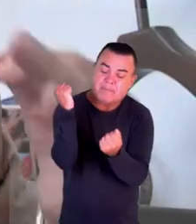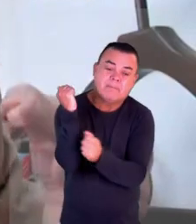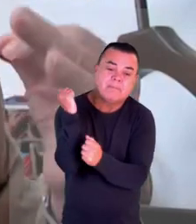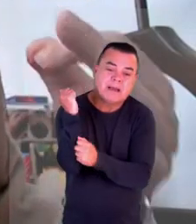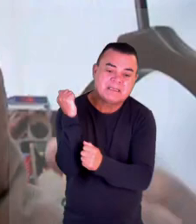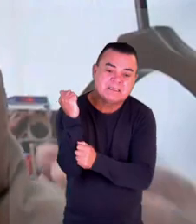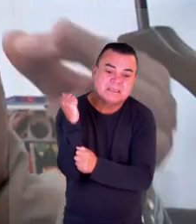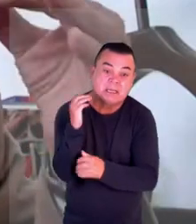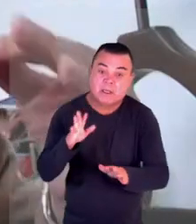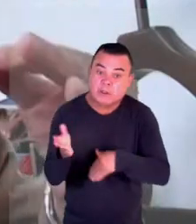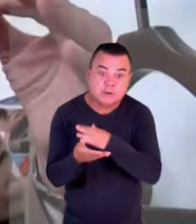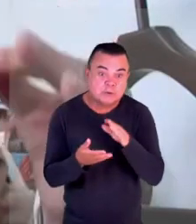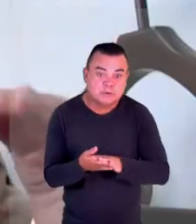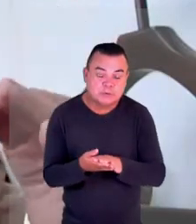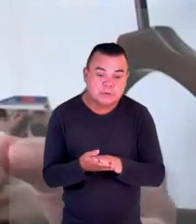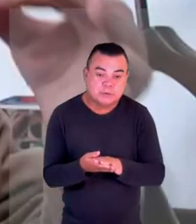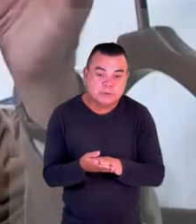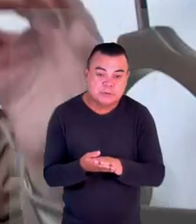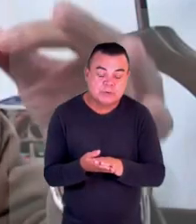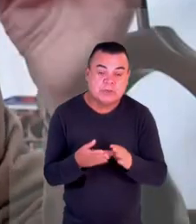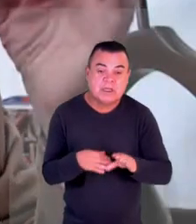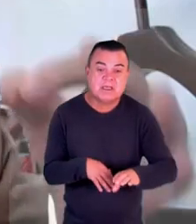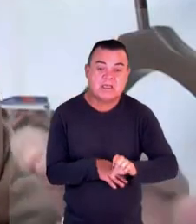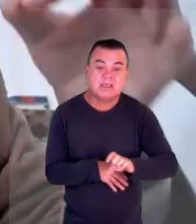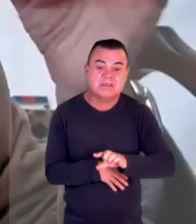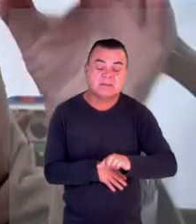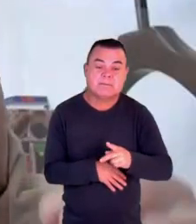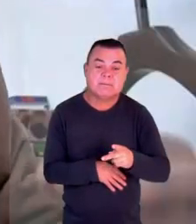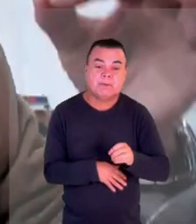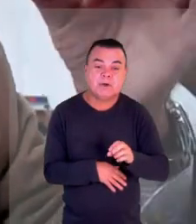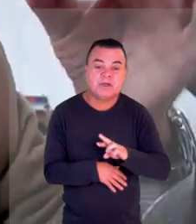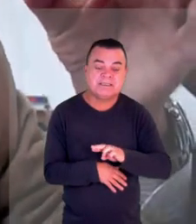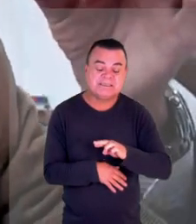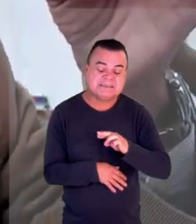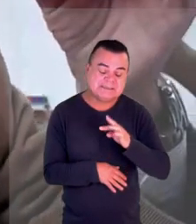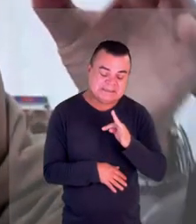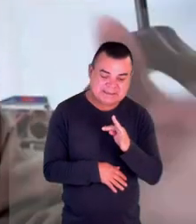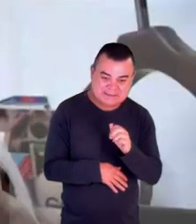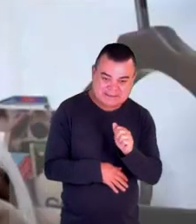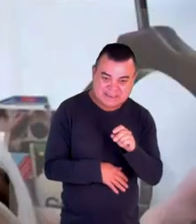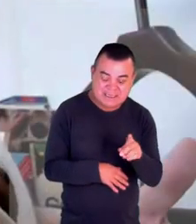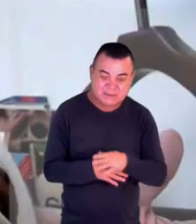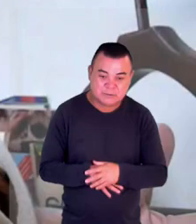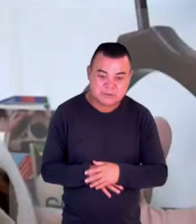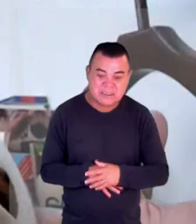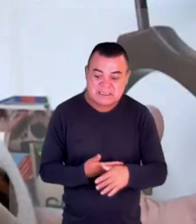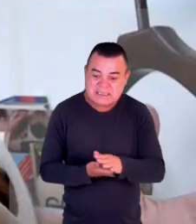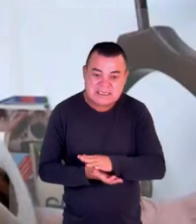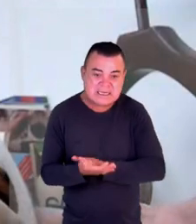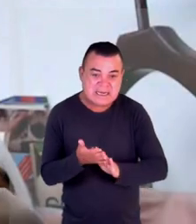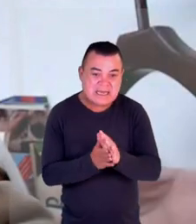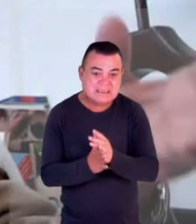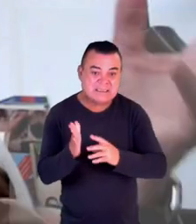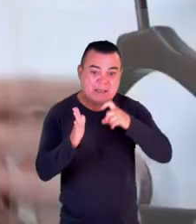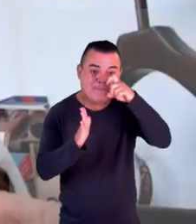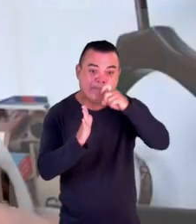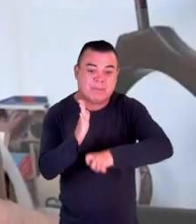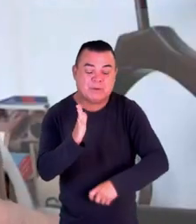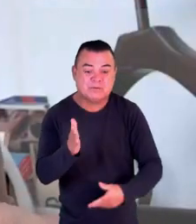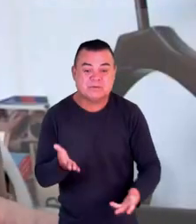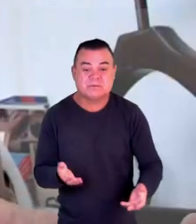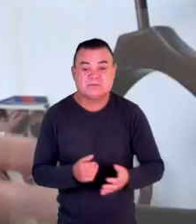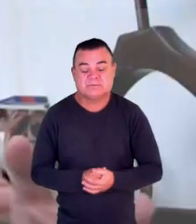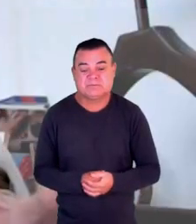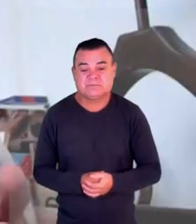é exportado sem o pagamento de um tostão sequer de imposto e a mesmo